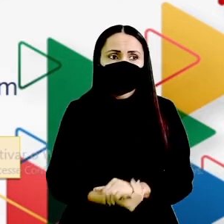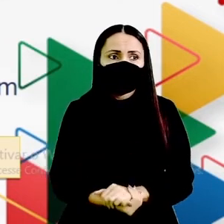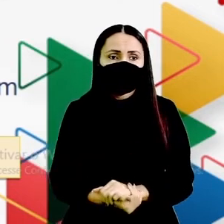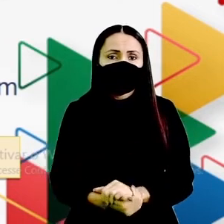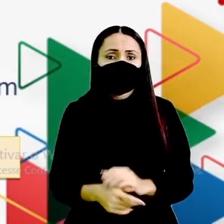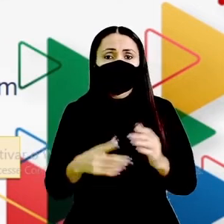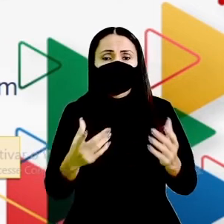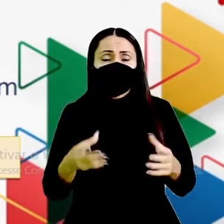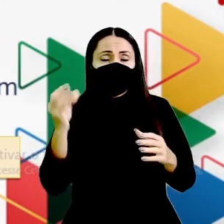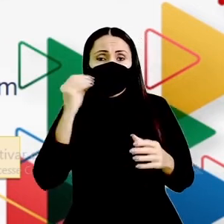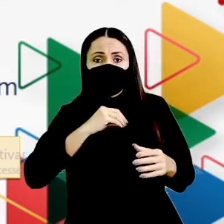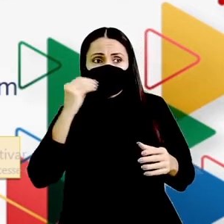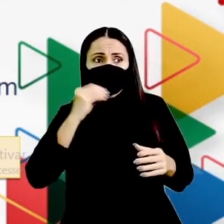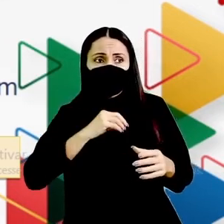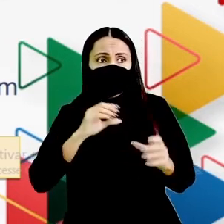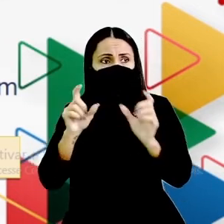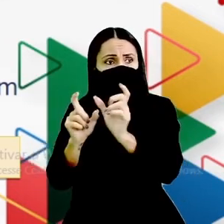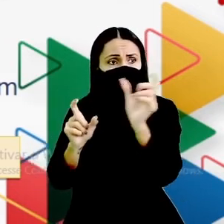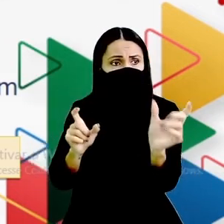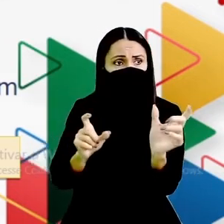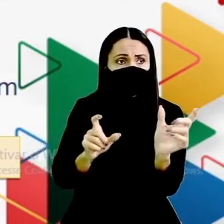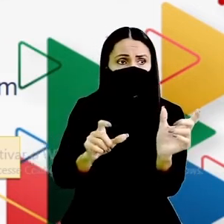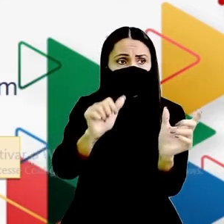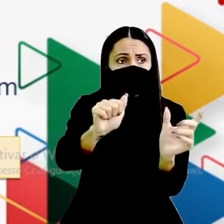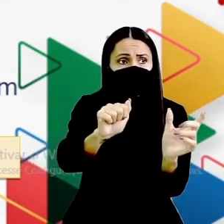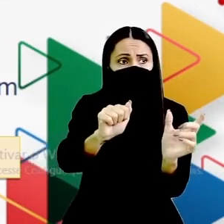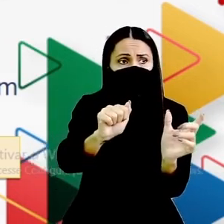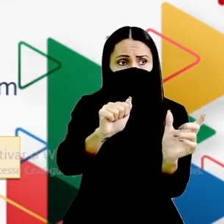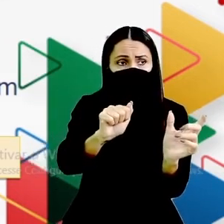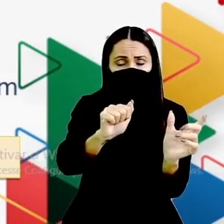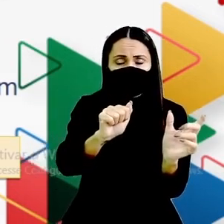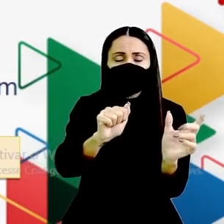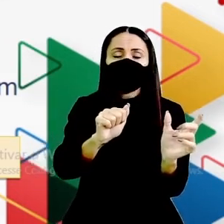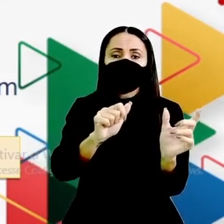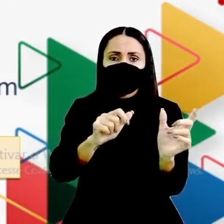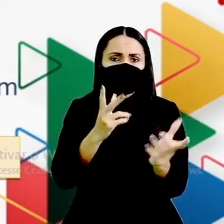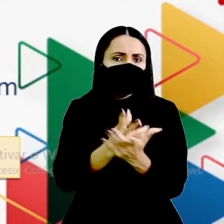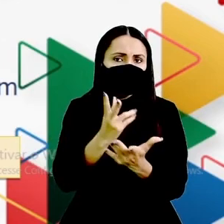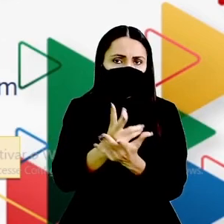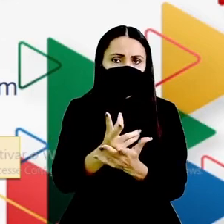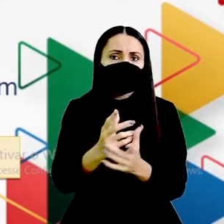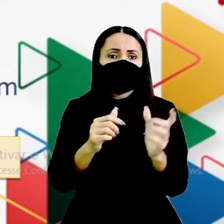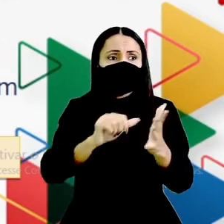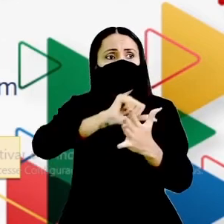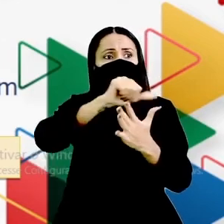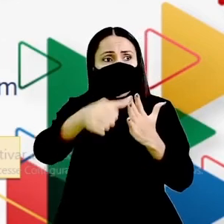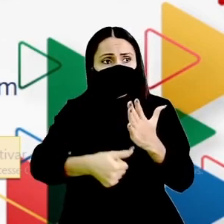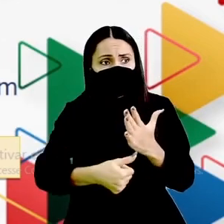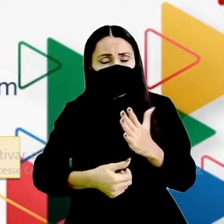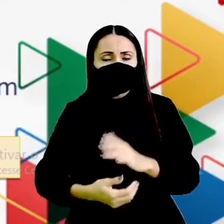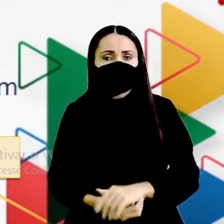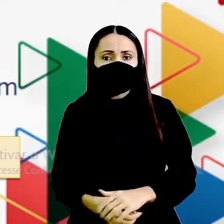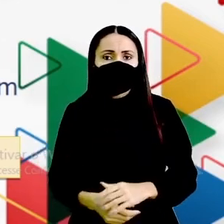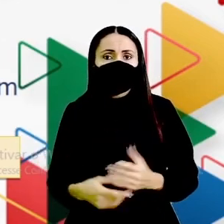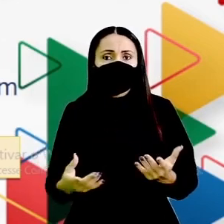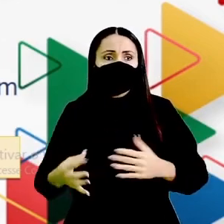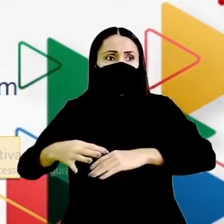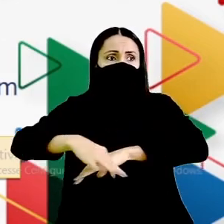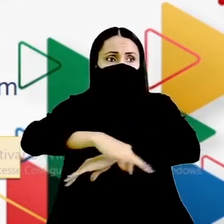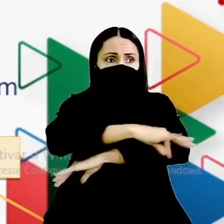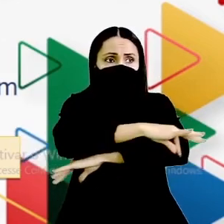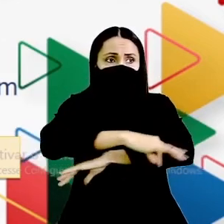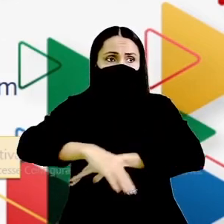A. O A vai sempre imperar como vogal. Tá? Então, como é o caso de régua. O mesmo A que eu